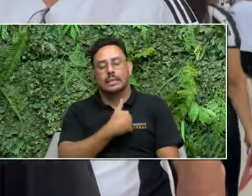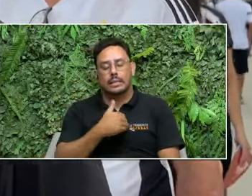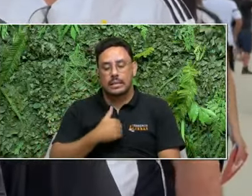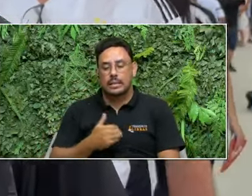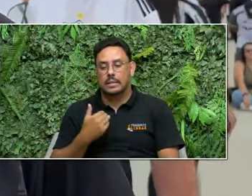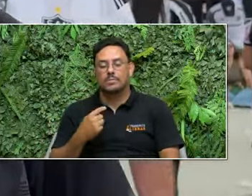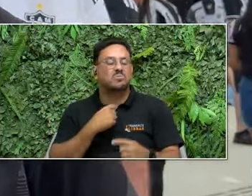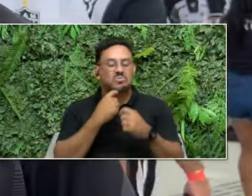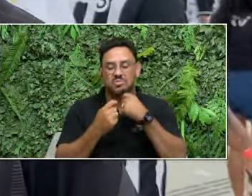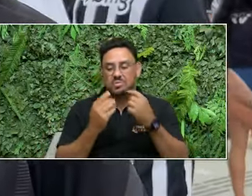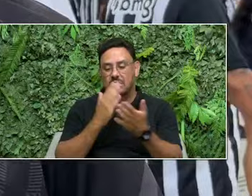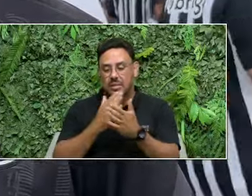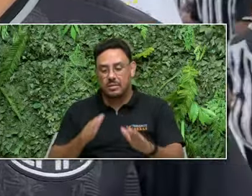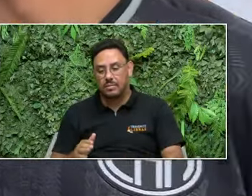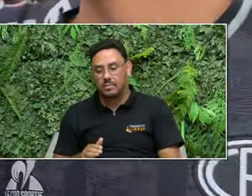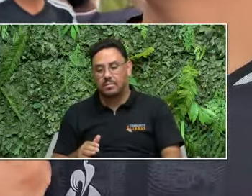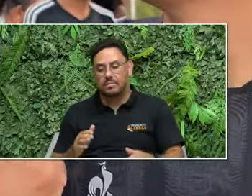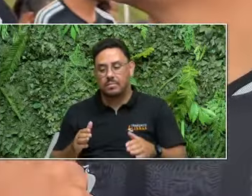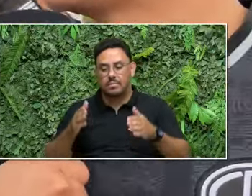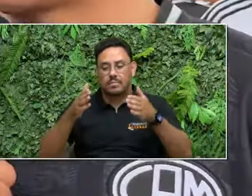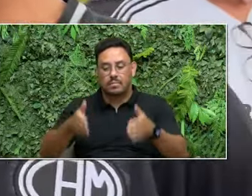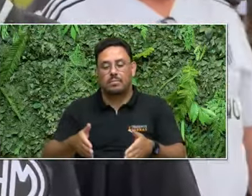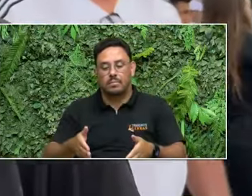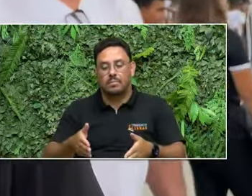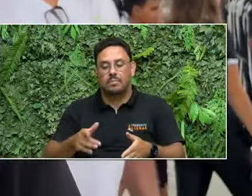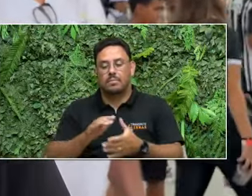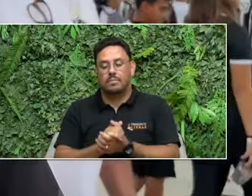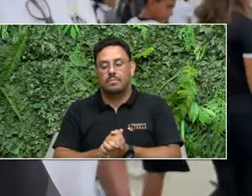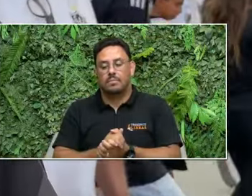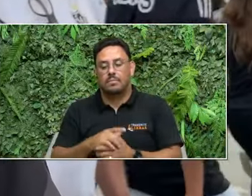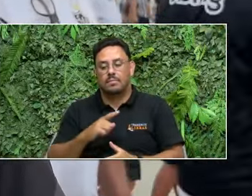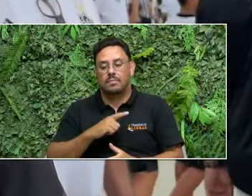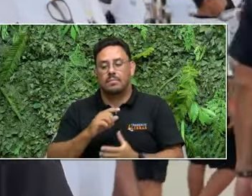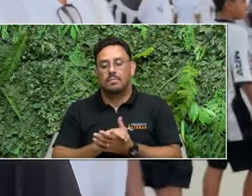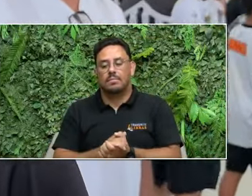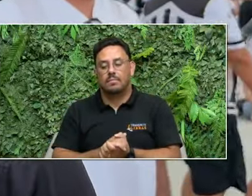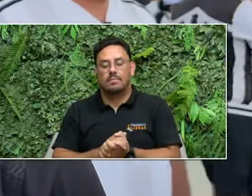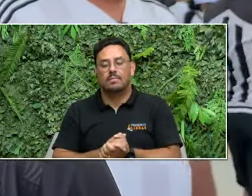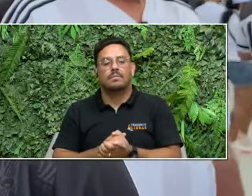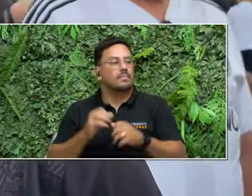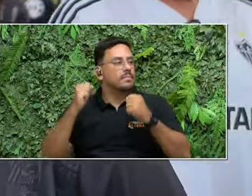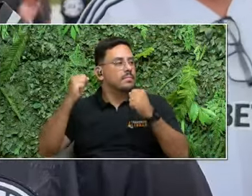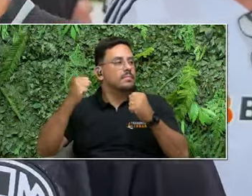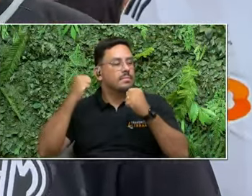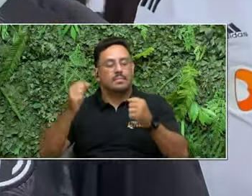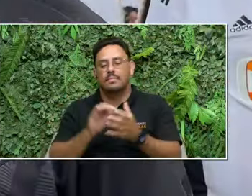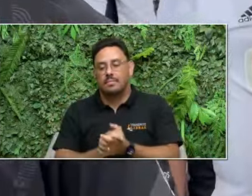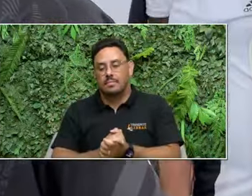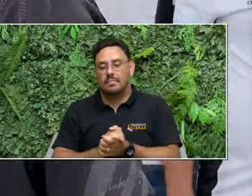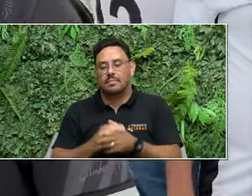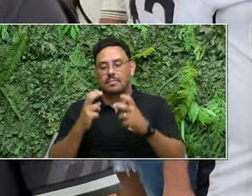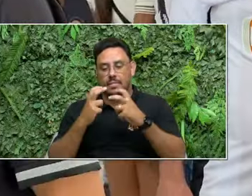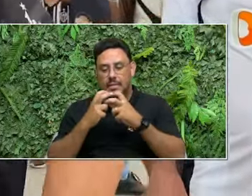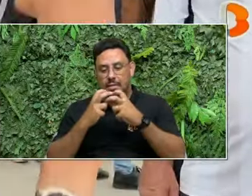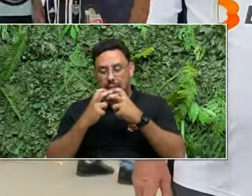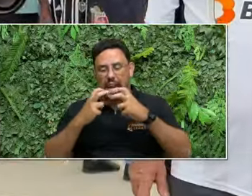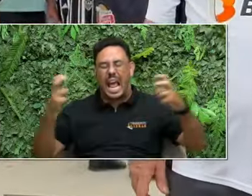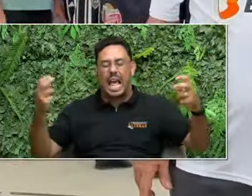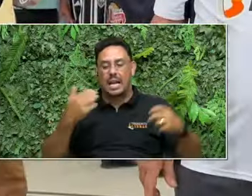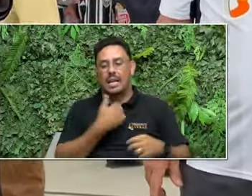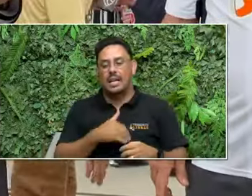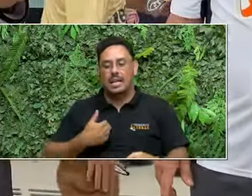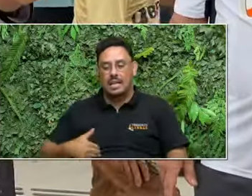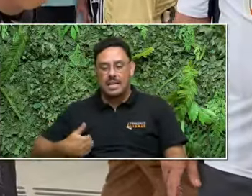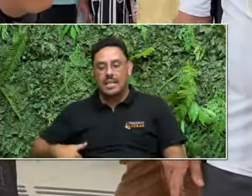dúvida é para não ter dúvida aí chegar lá É só acabar de enterrar só acabar de enterrar e vamos beber e vamos comemorar solta aquele aquele gritão do Galo aí para